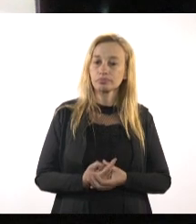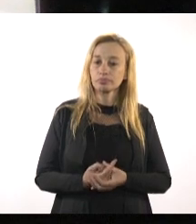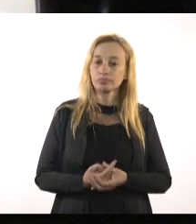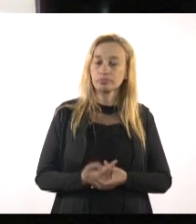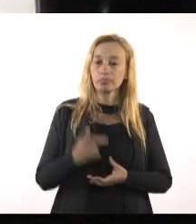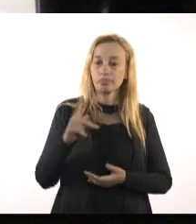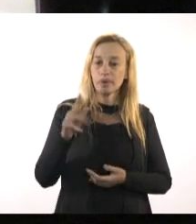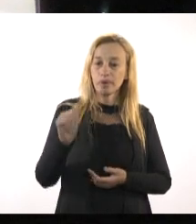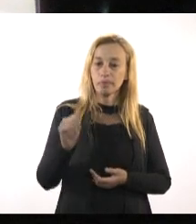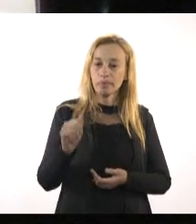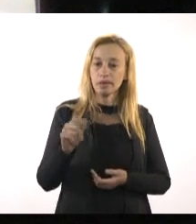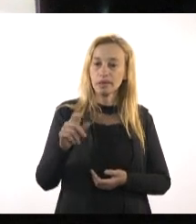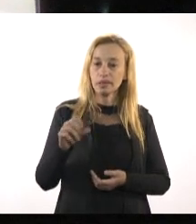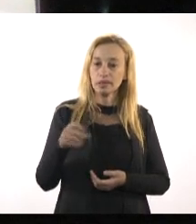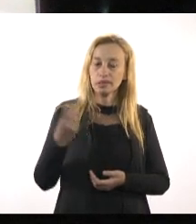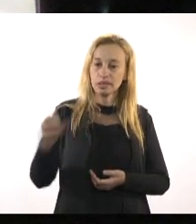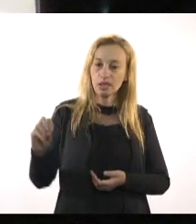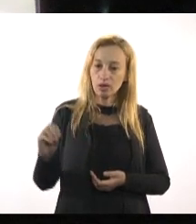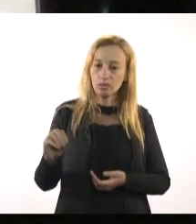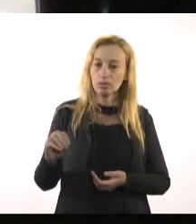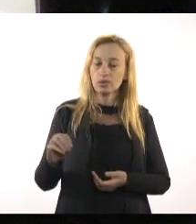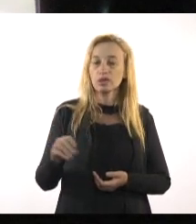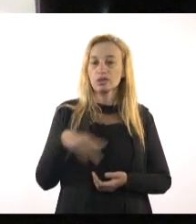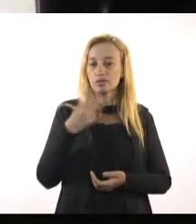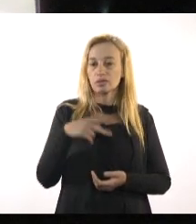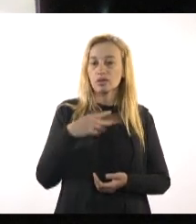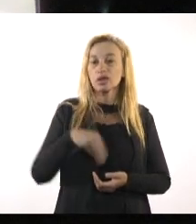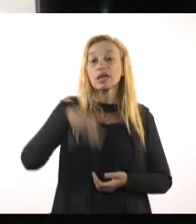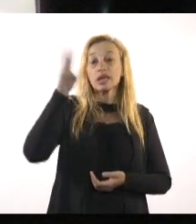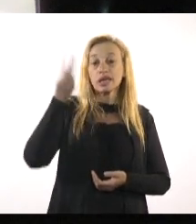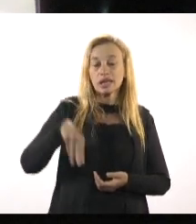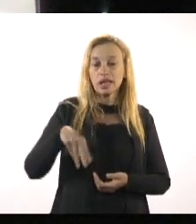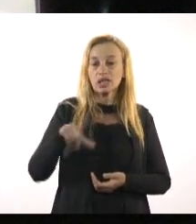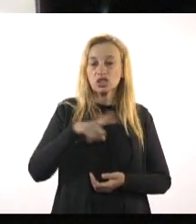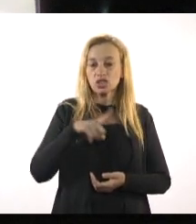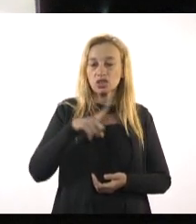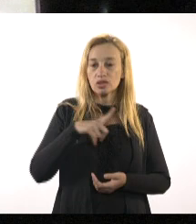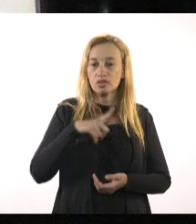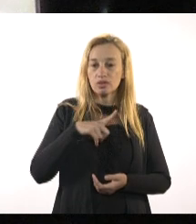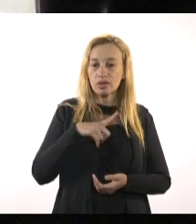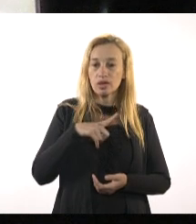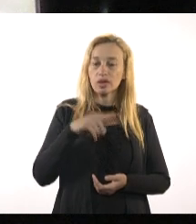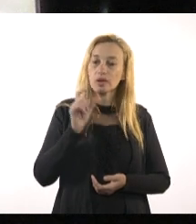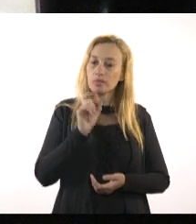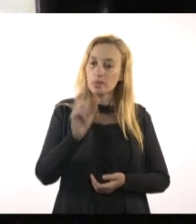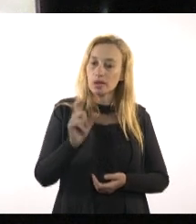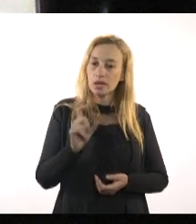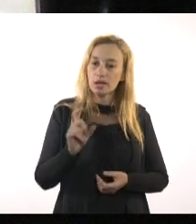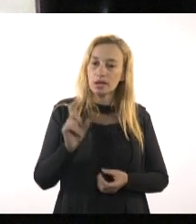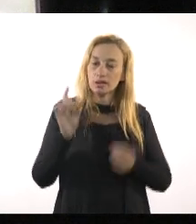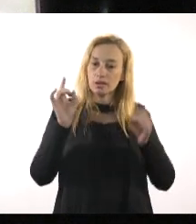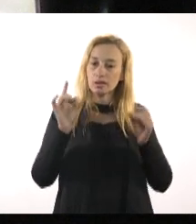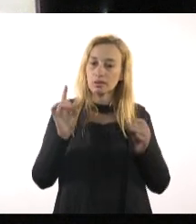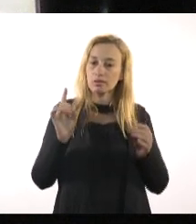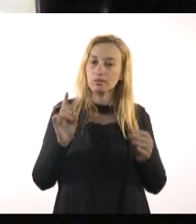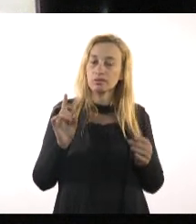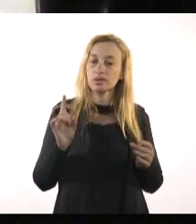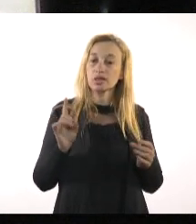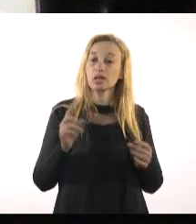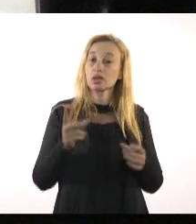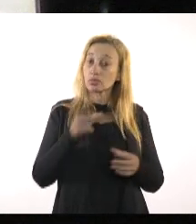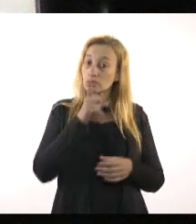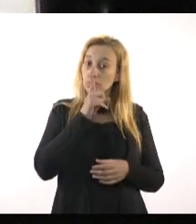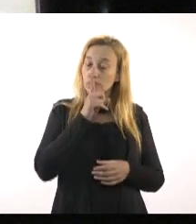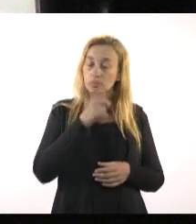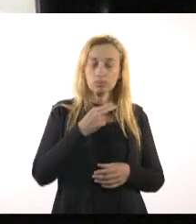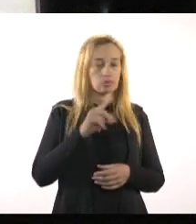foi São Gregório Magno, que disse: quem tiver o talento da palavra, tome cuidado em não se calar. Quem